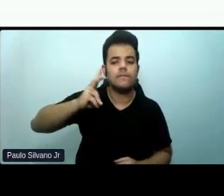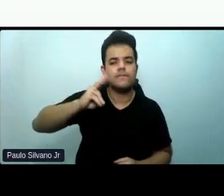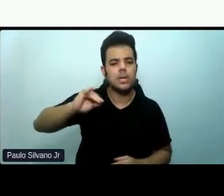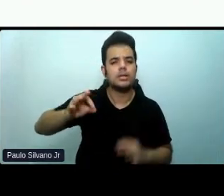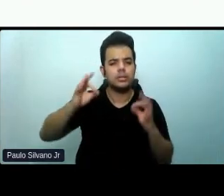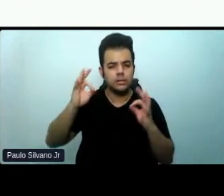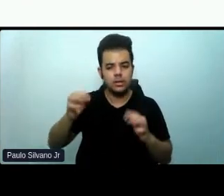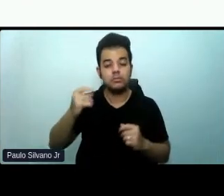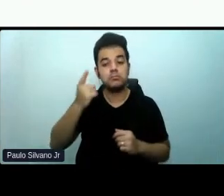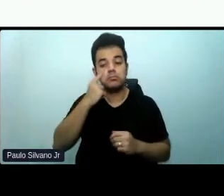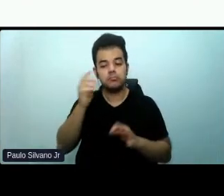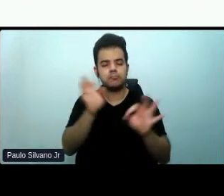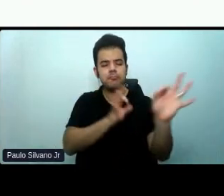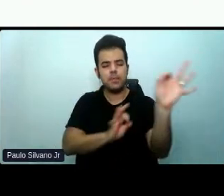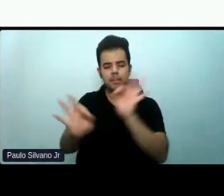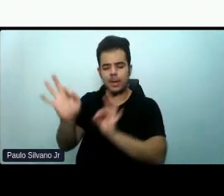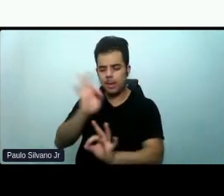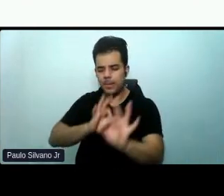vão querer dar uma ajeitada.